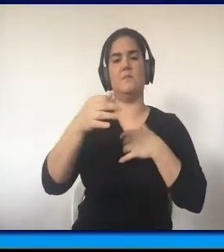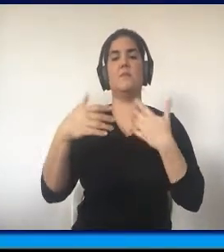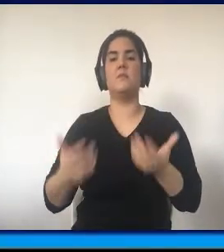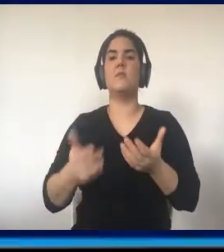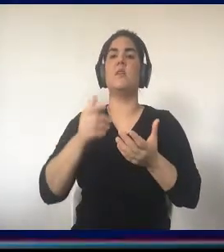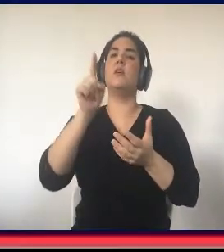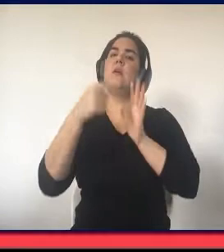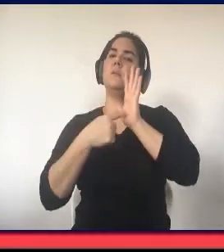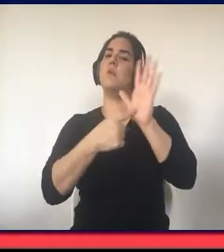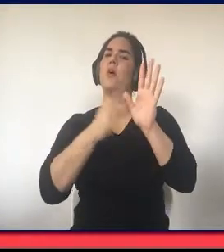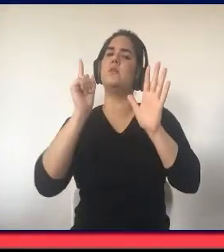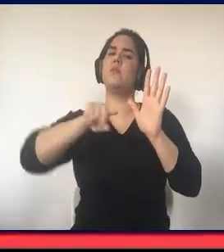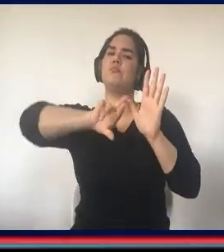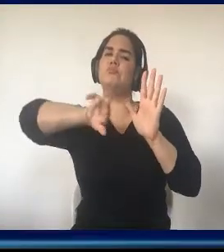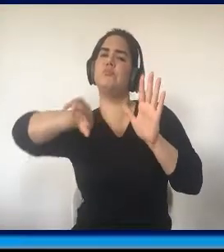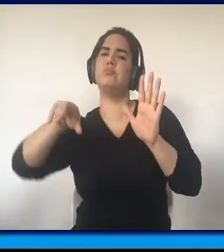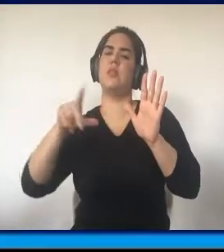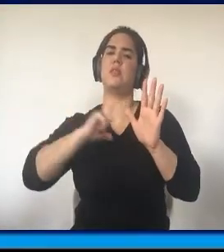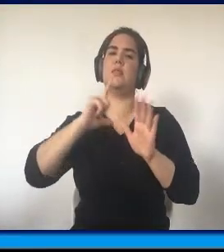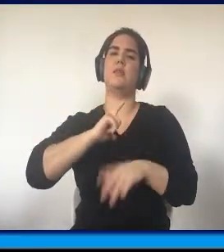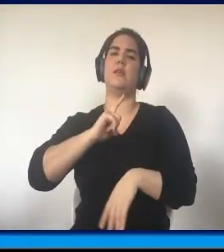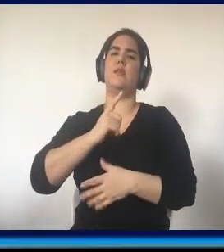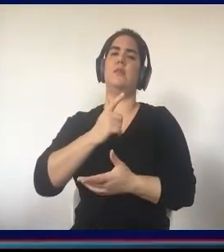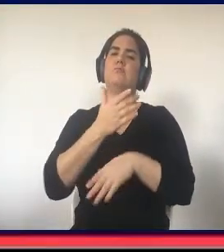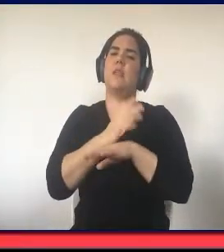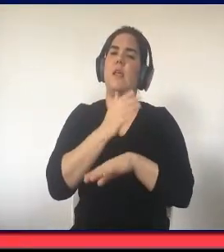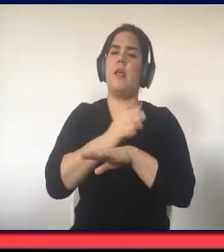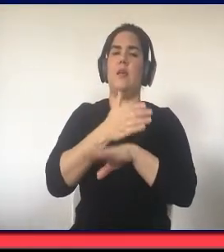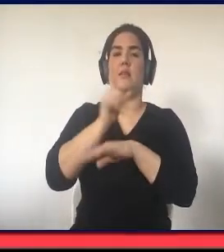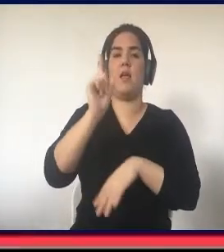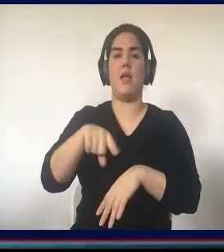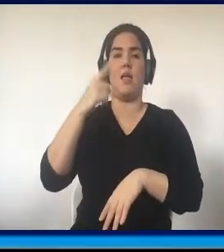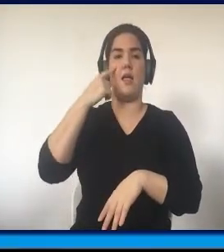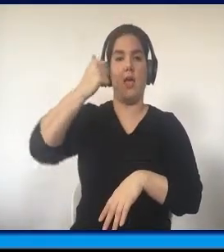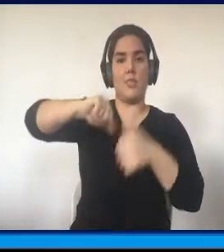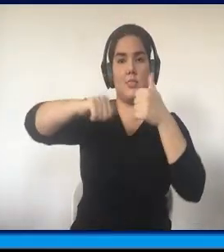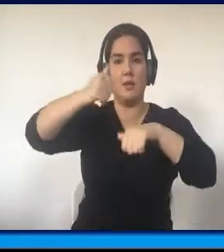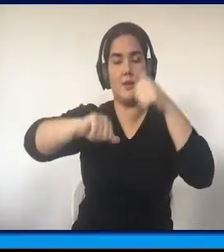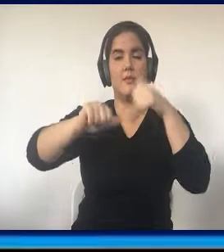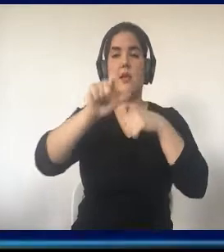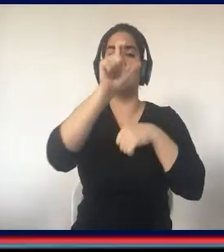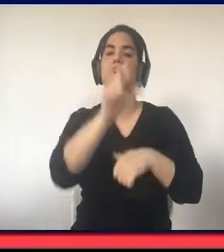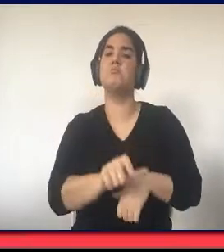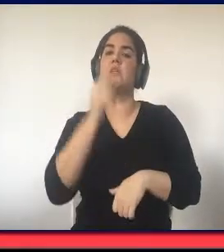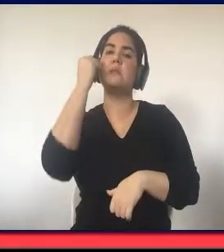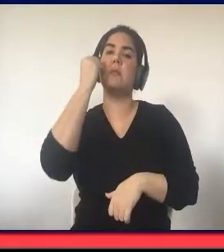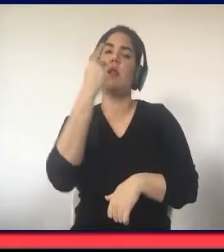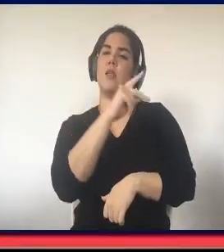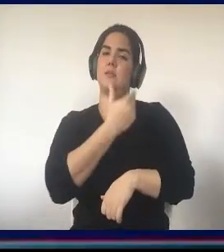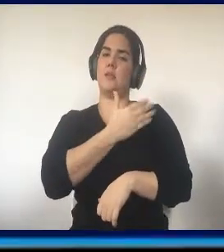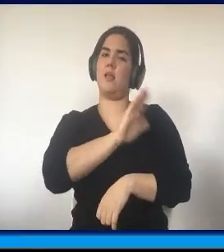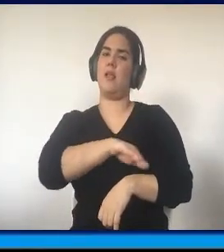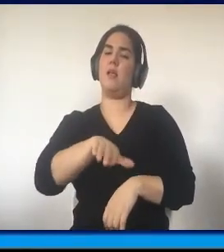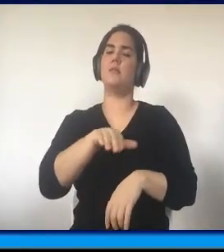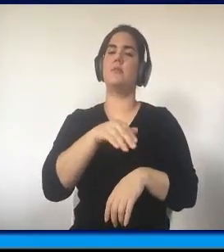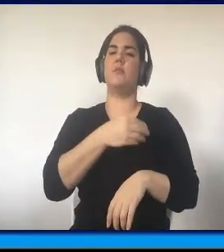recreador tem, entre elas o rapport, que é analisar essa realidade da criança e fazer com que ela se sinta inspirada em participar